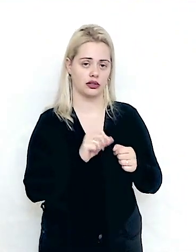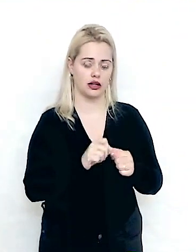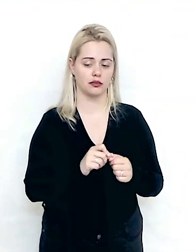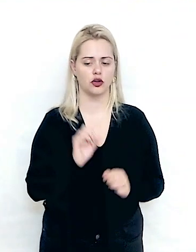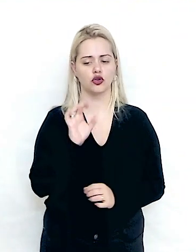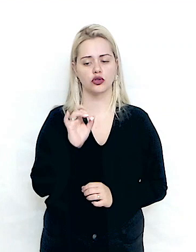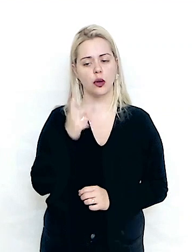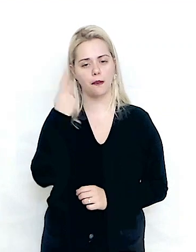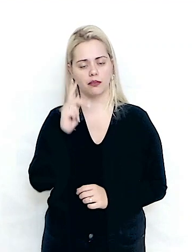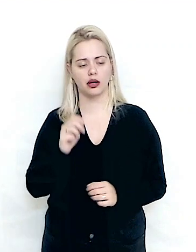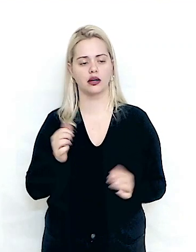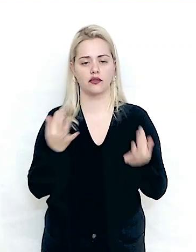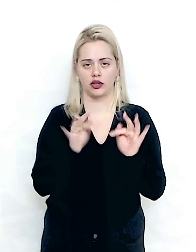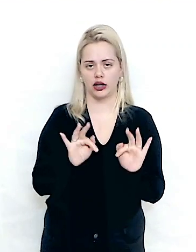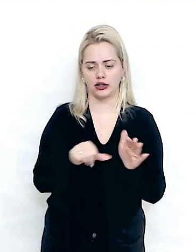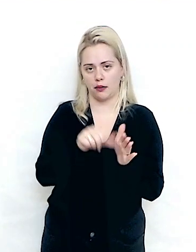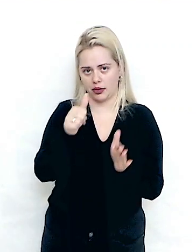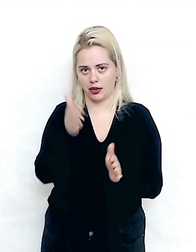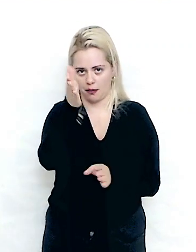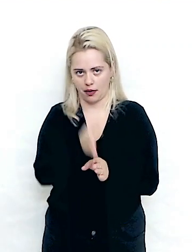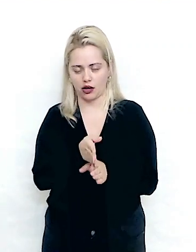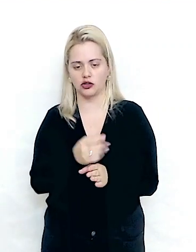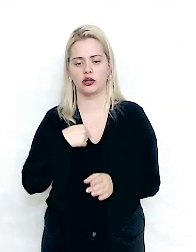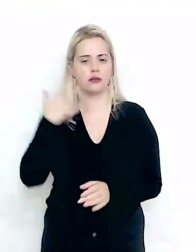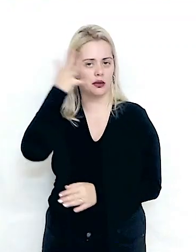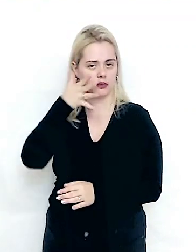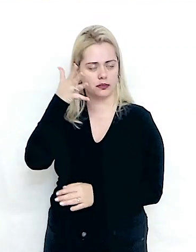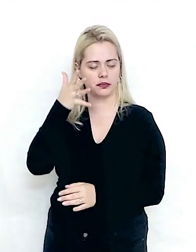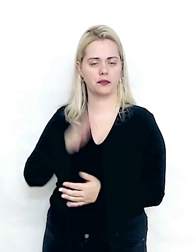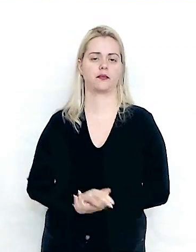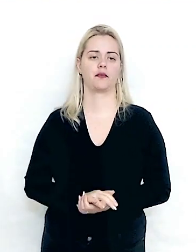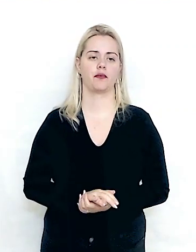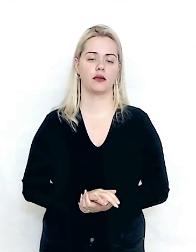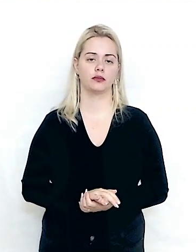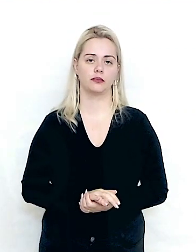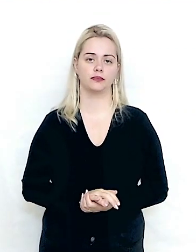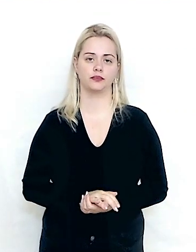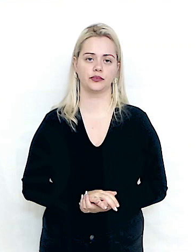essa primeira parte da minha apresentação,